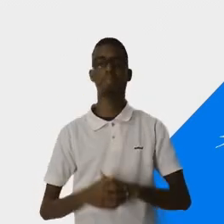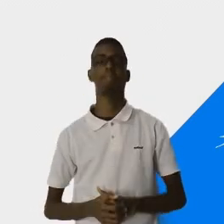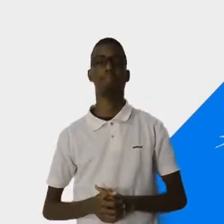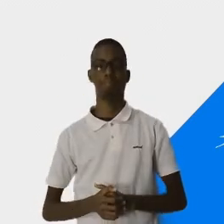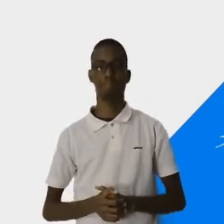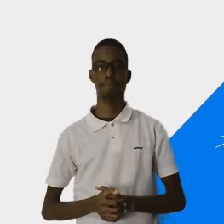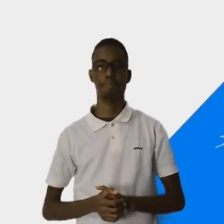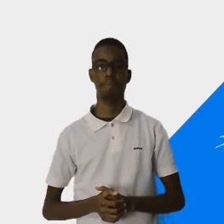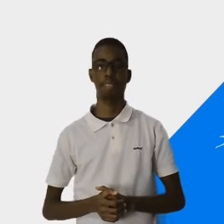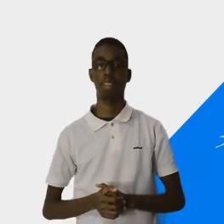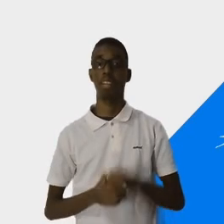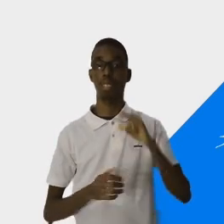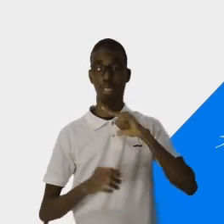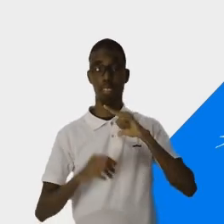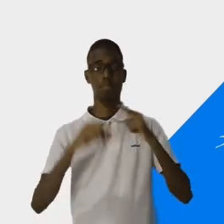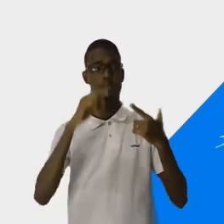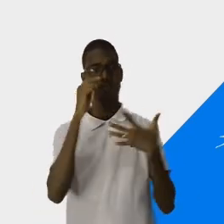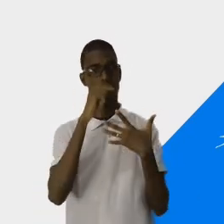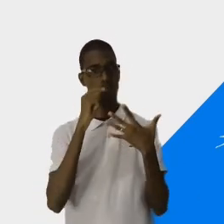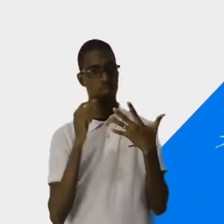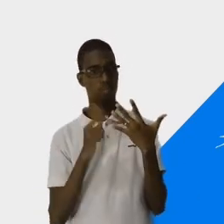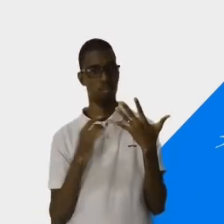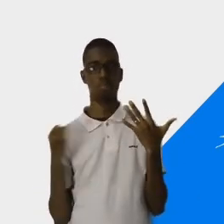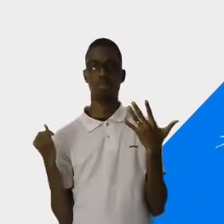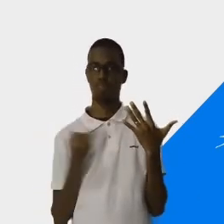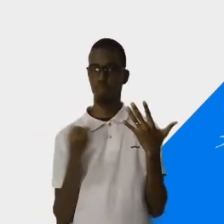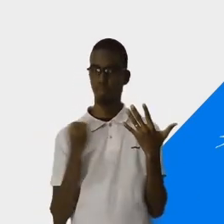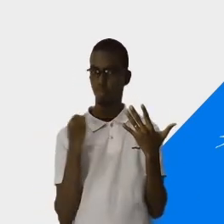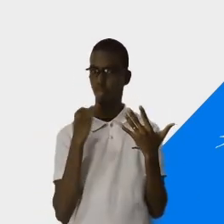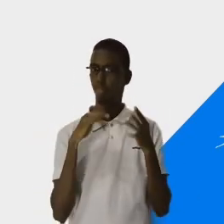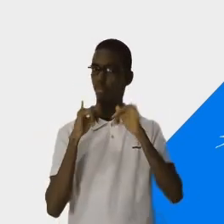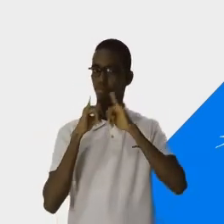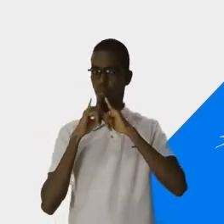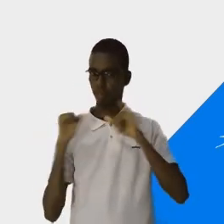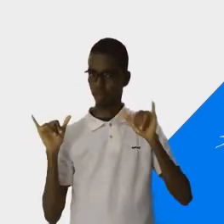é importante reforçarmos, né? Por exemplo,